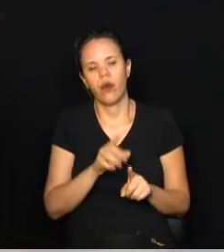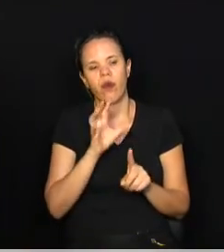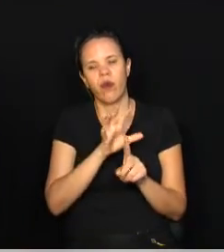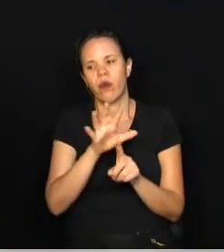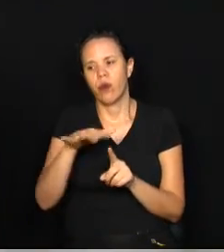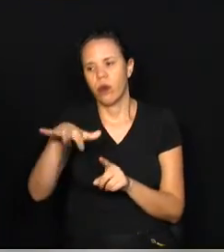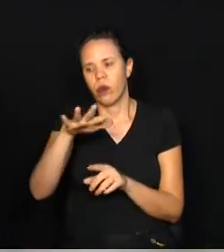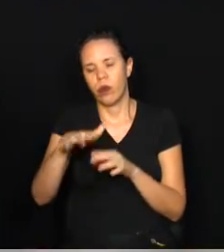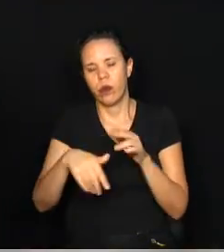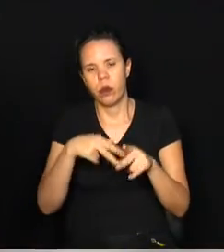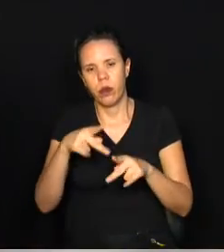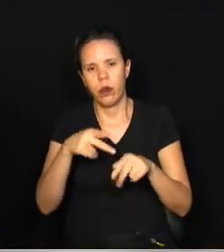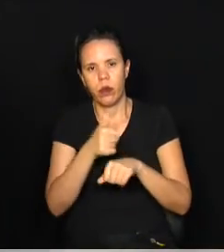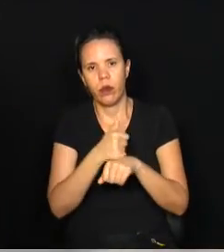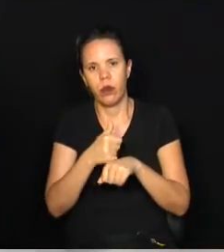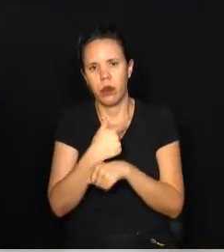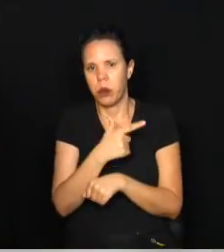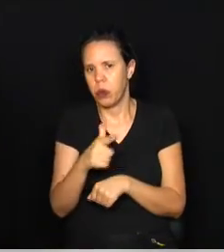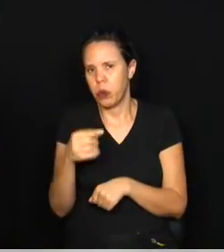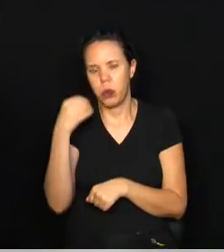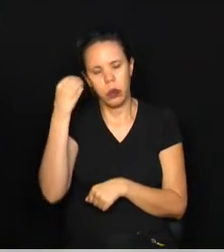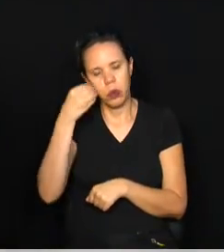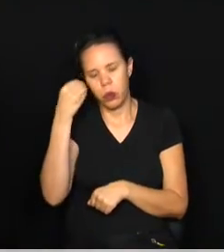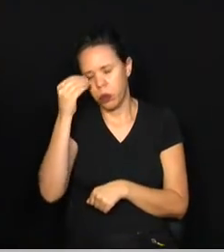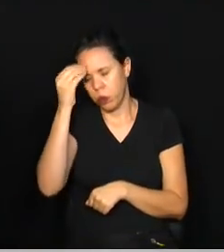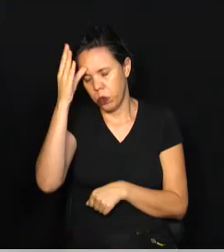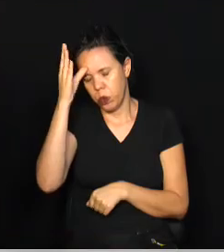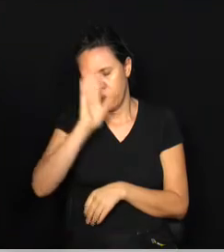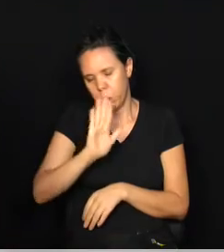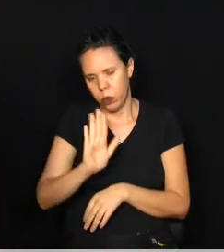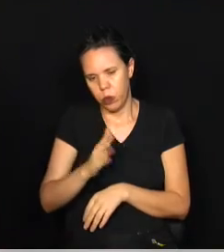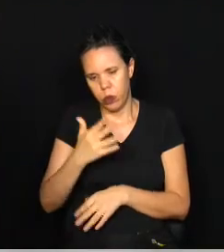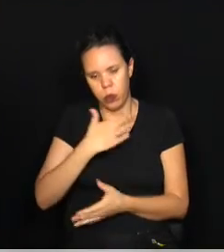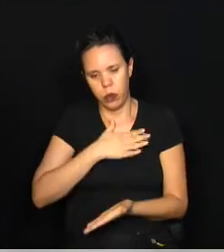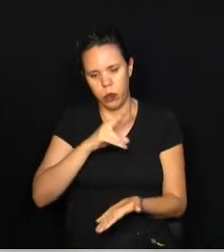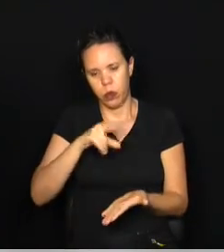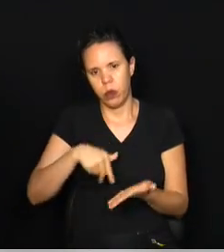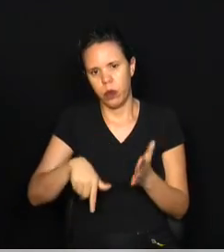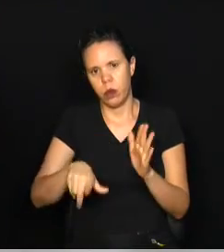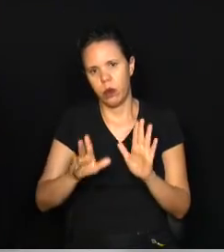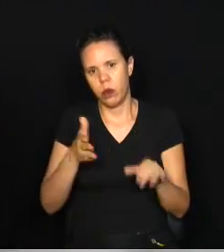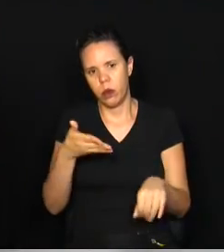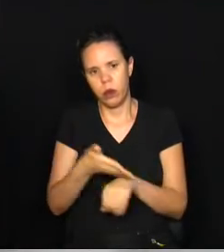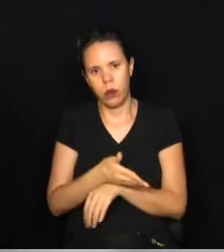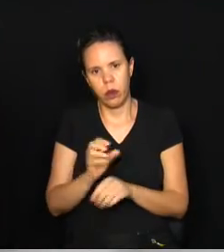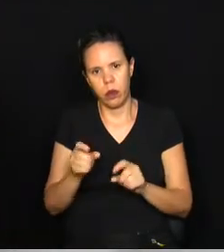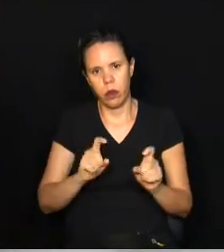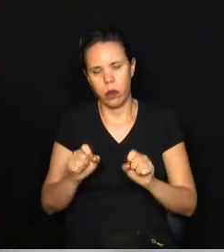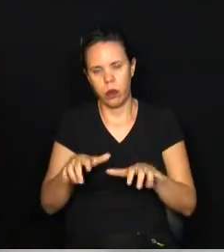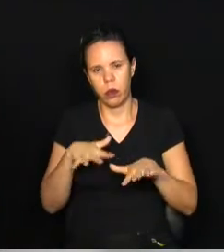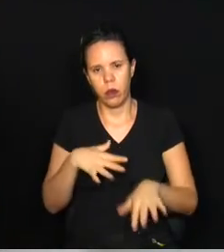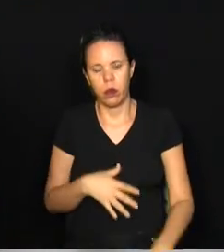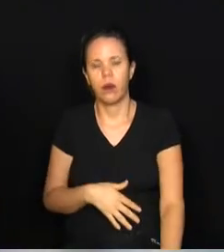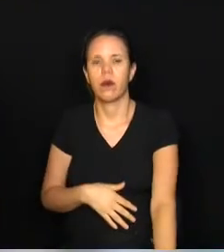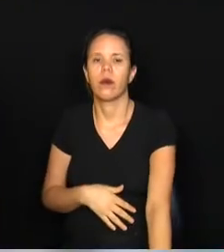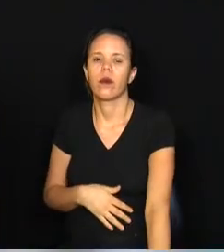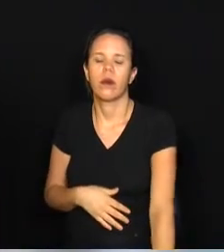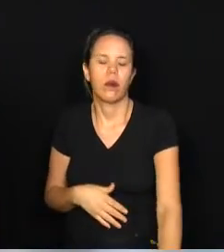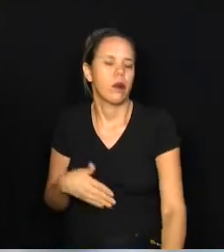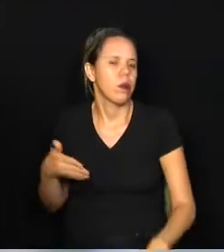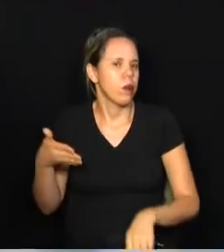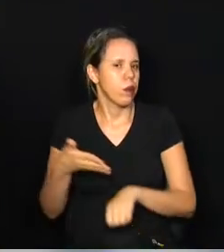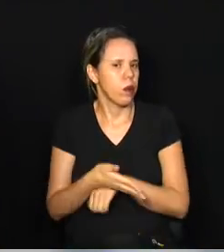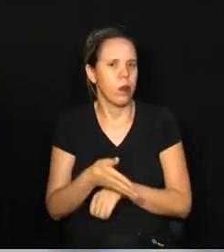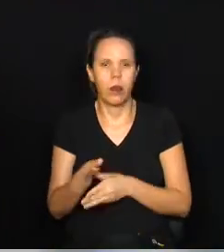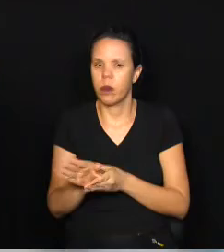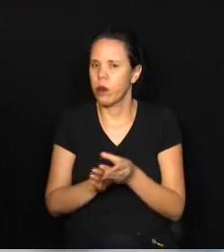toda uma categoria que não tem conhecimento disso, que não gosta de ler, que não gosta de participar de uma audiência pública, que não frequenta os conselhos,